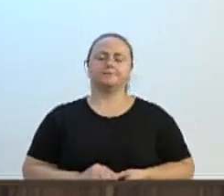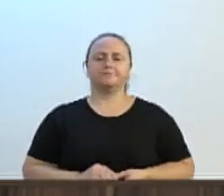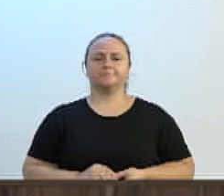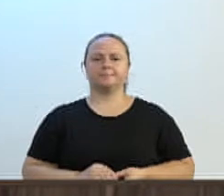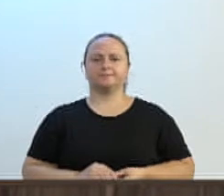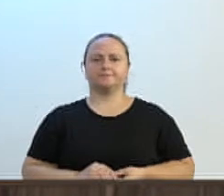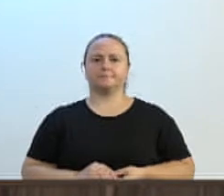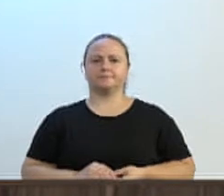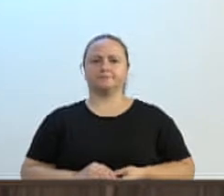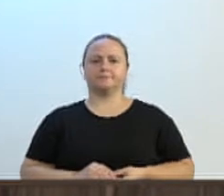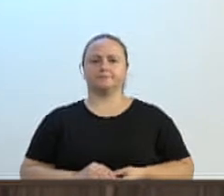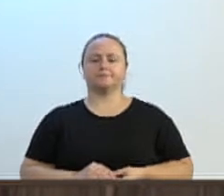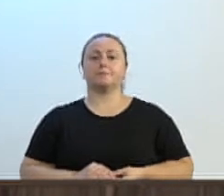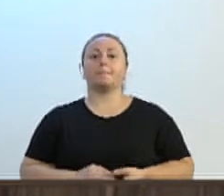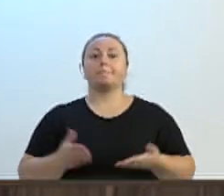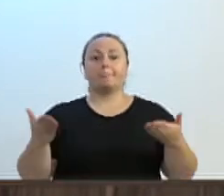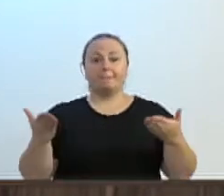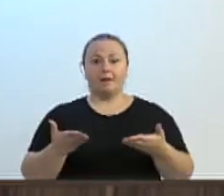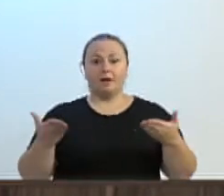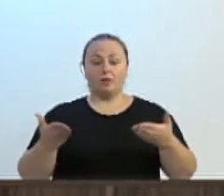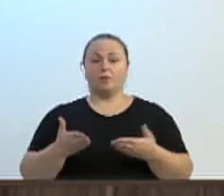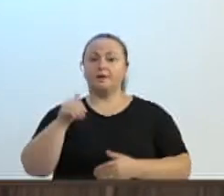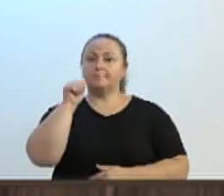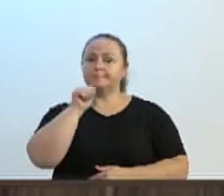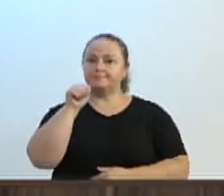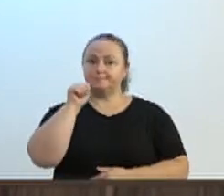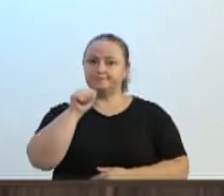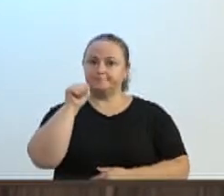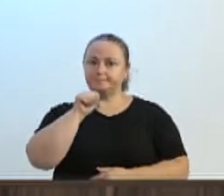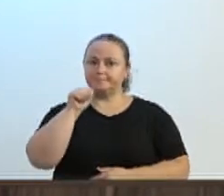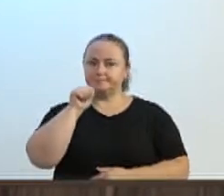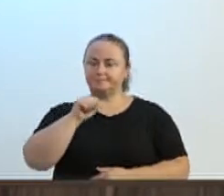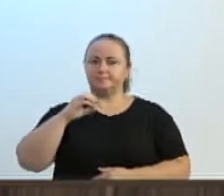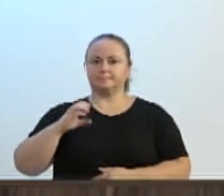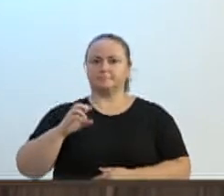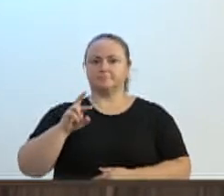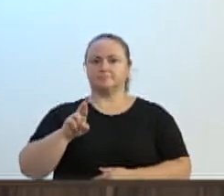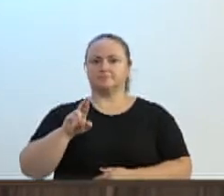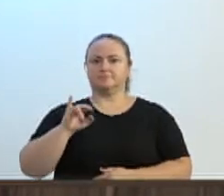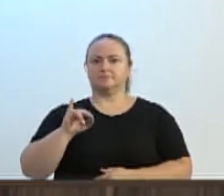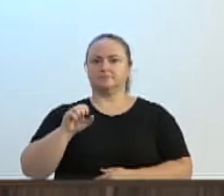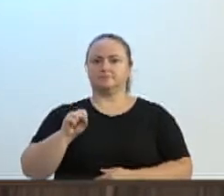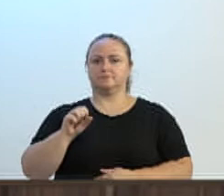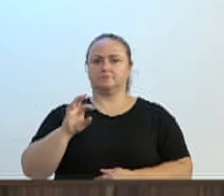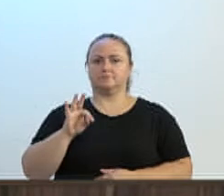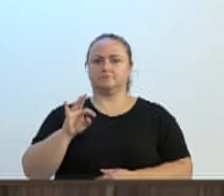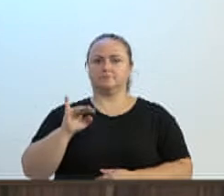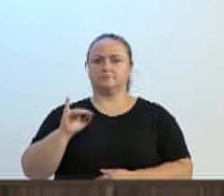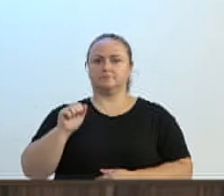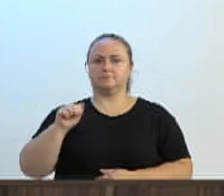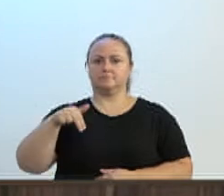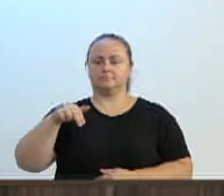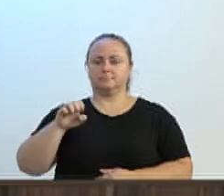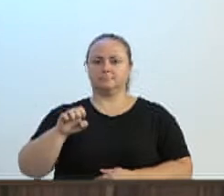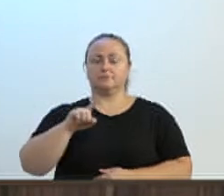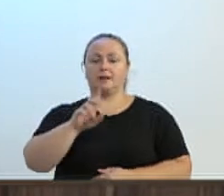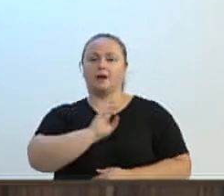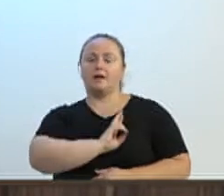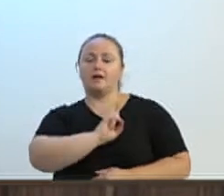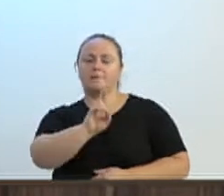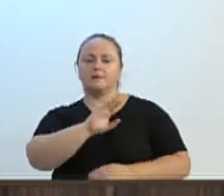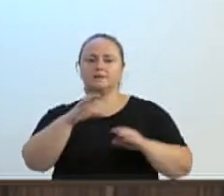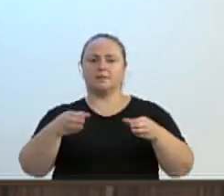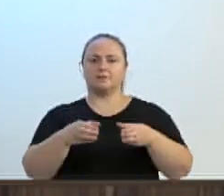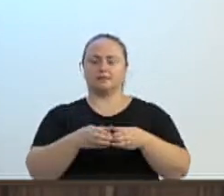Blumenau. Nós vamos ouvir agora a senhora Cristiane Marcignac, ela que representa o Núcleo de Educação Infantil da